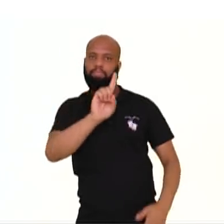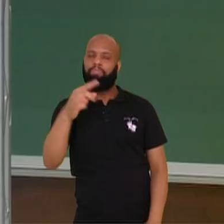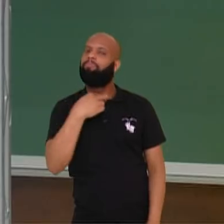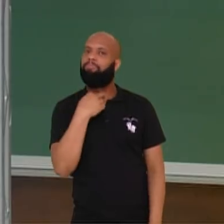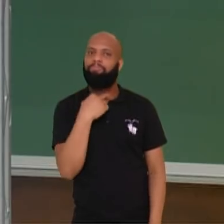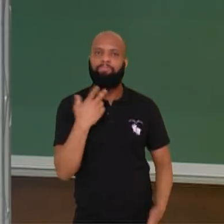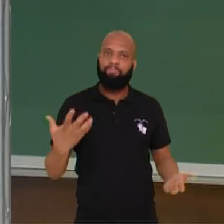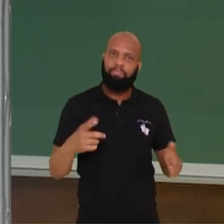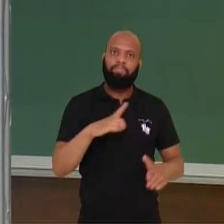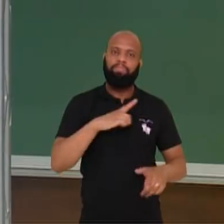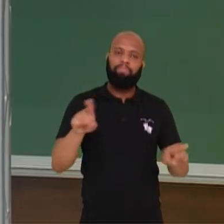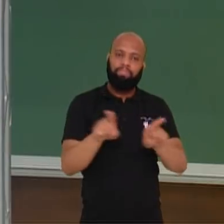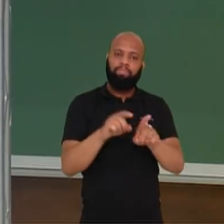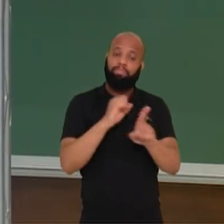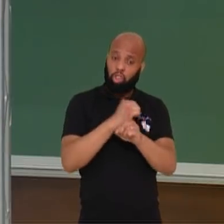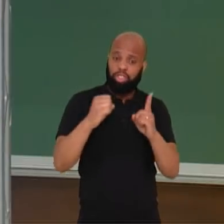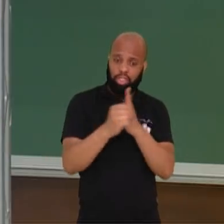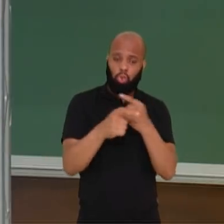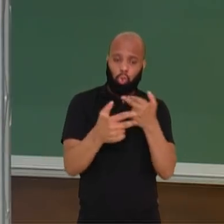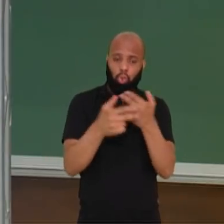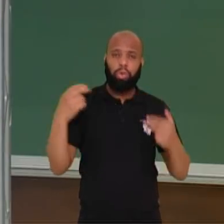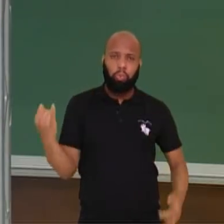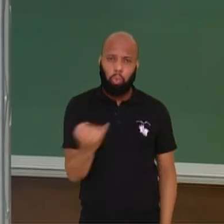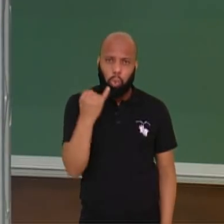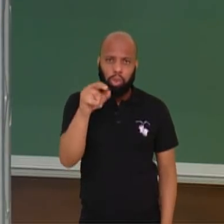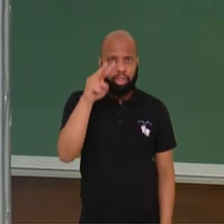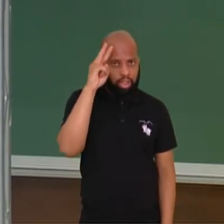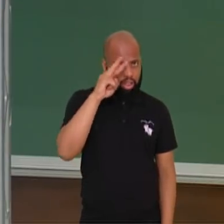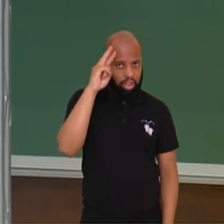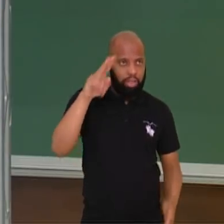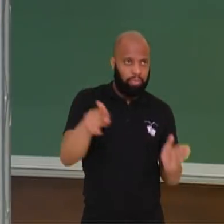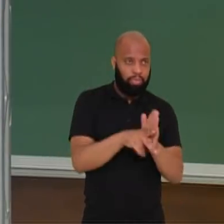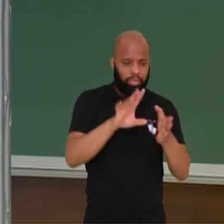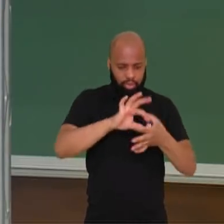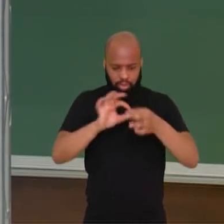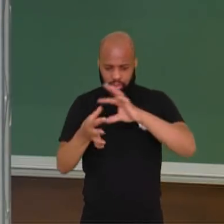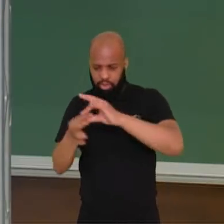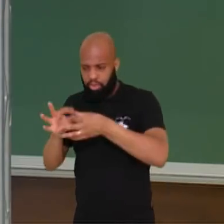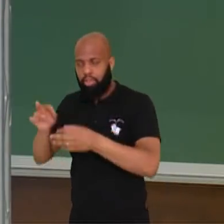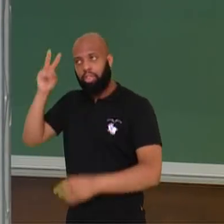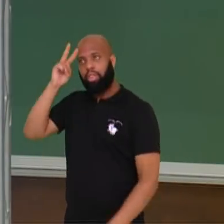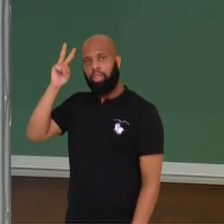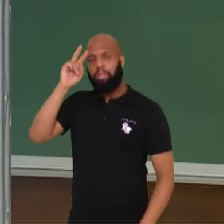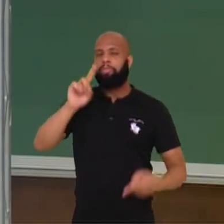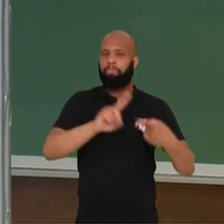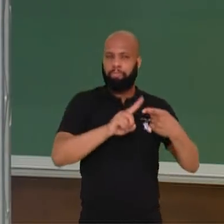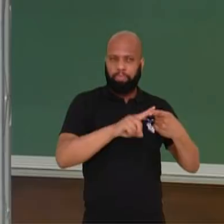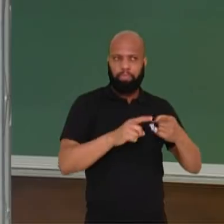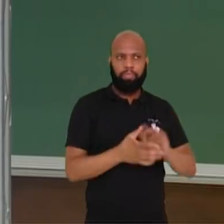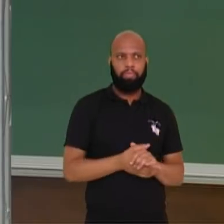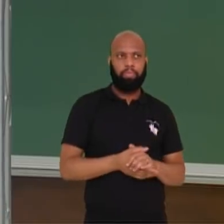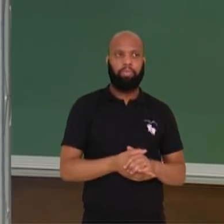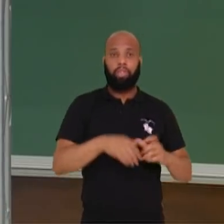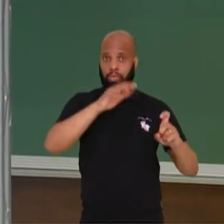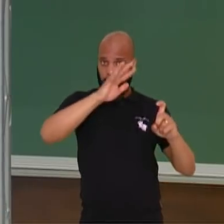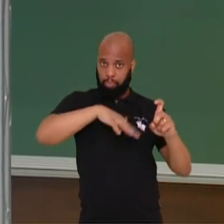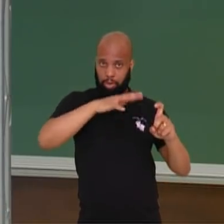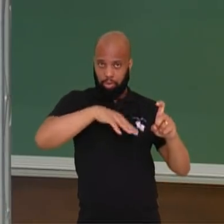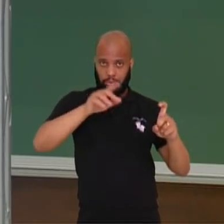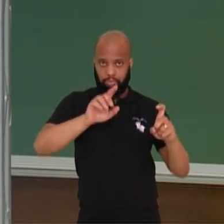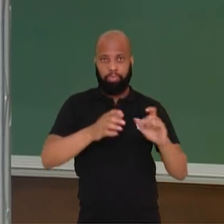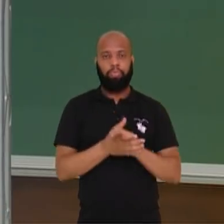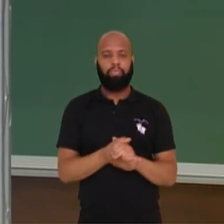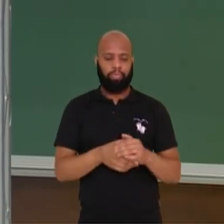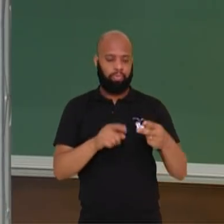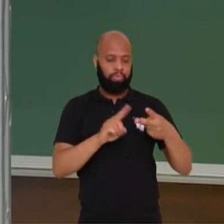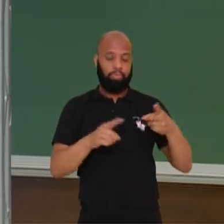tem um aspecto aqui social bastante importante. Você pode lembrar das Olimpíadas, dos jogos, recordando a mitologia grega,